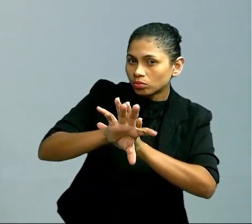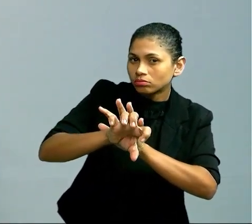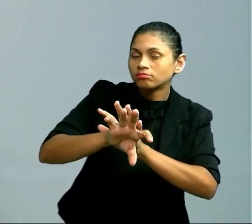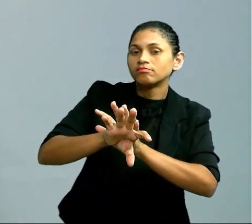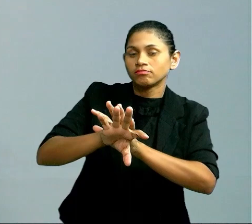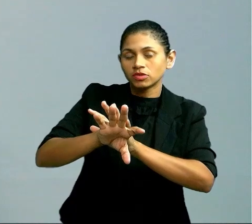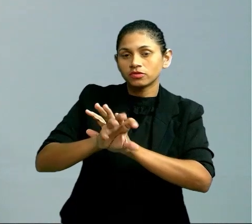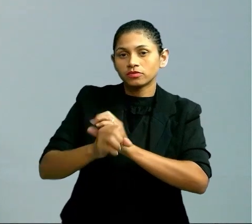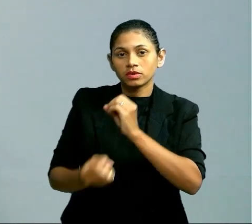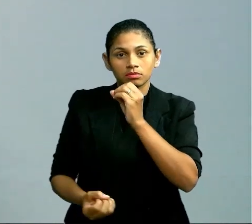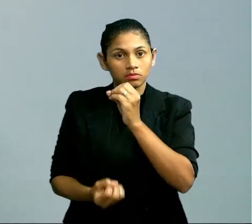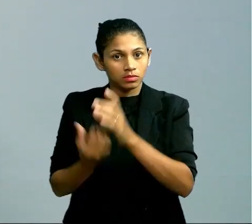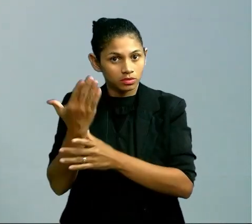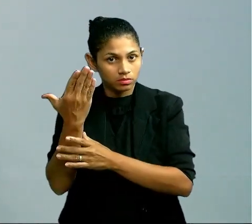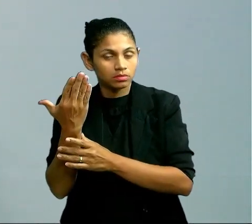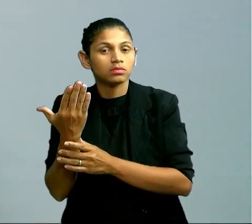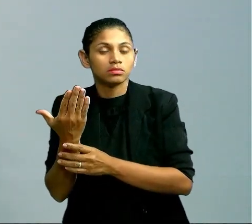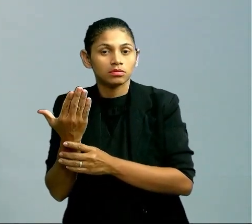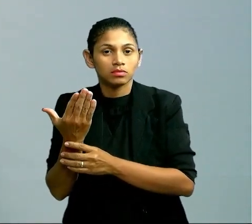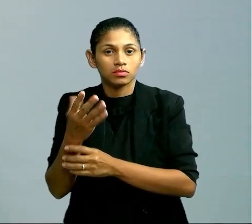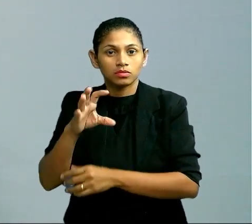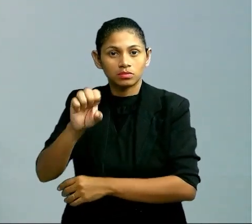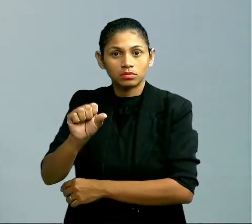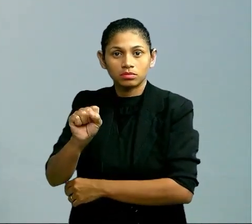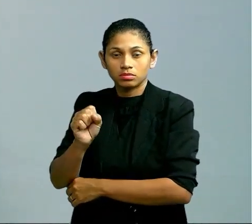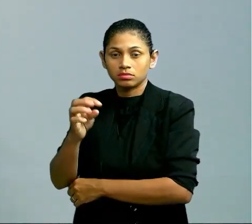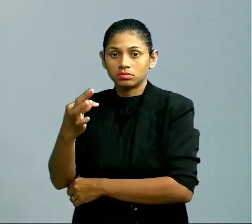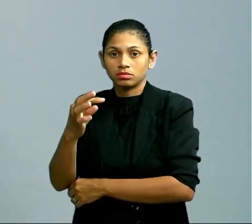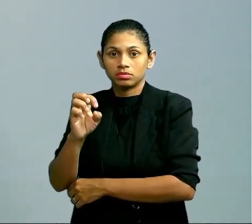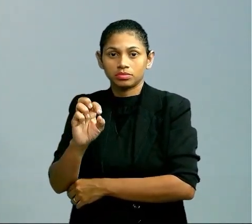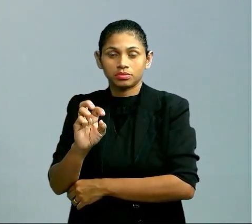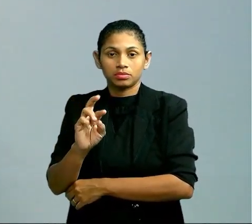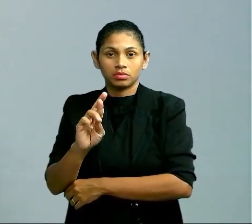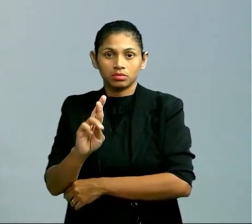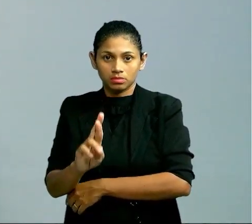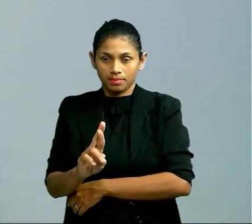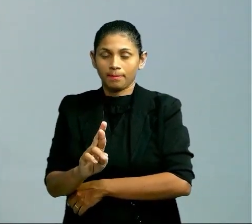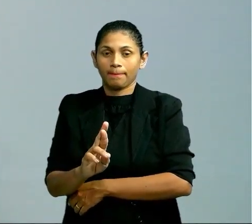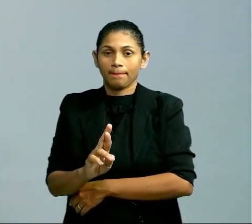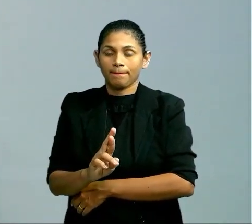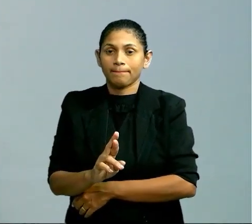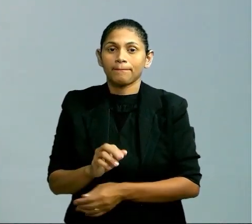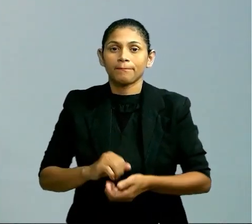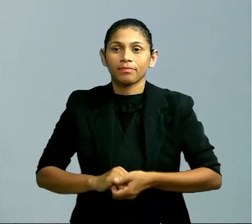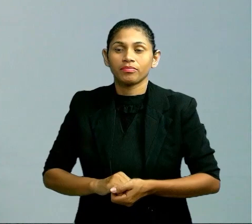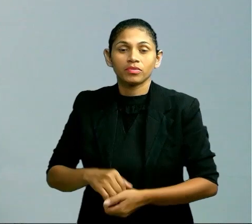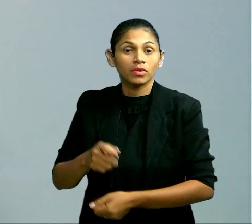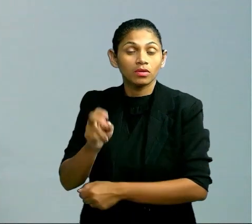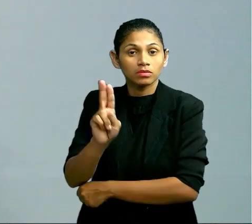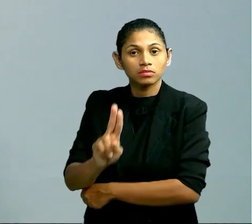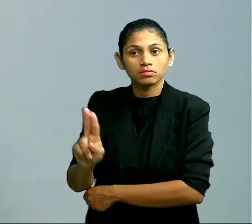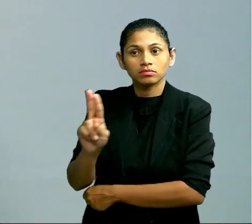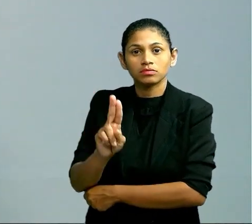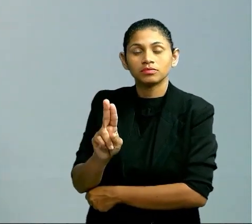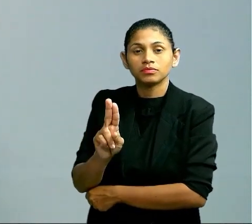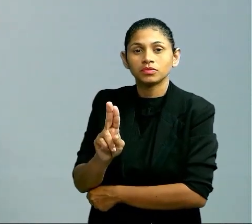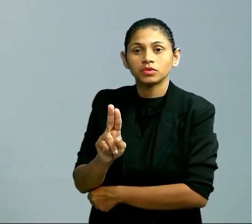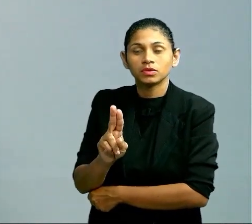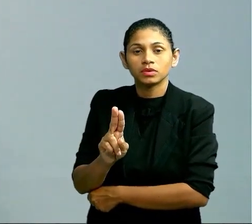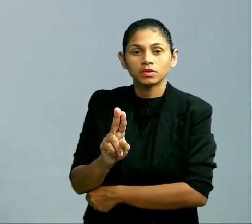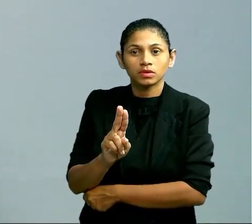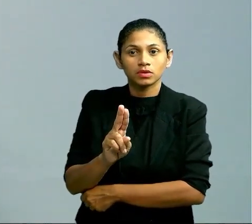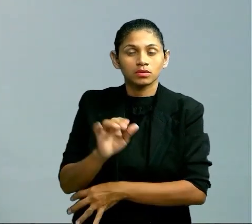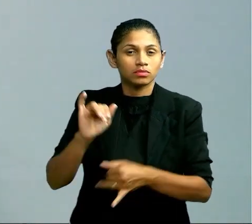um éster. E aí o nome dessa reação é uma reação de esterificação, que são as reações utilizadas lá na formação